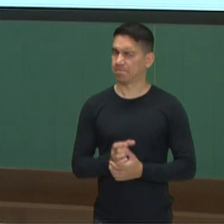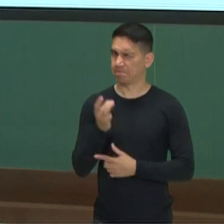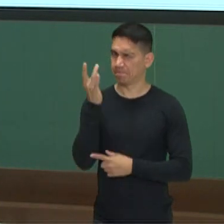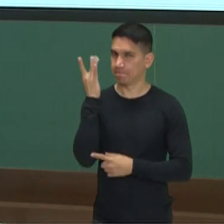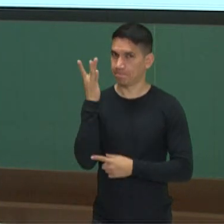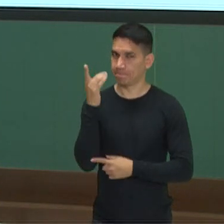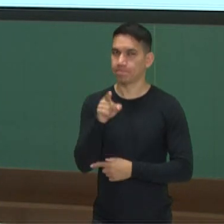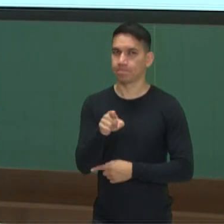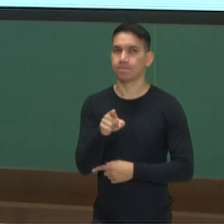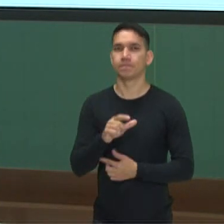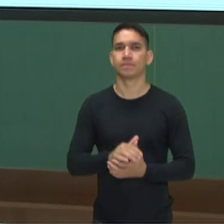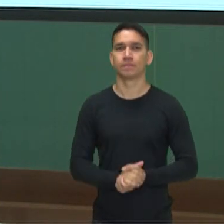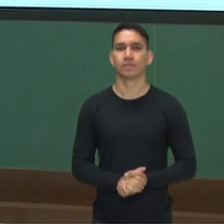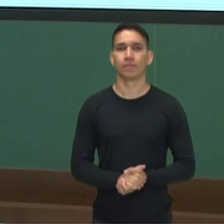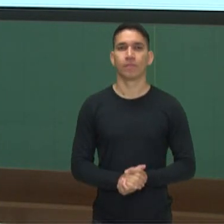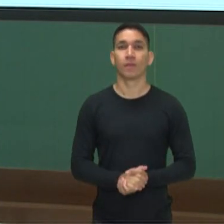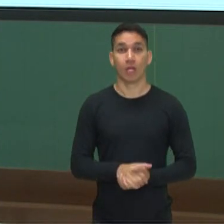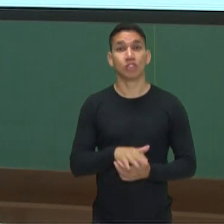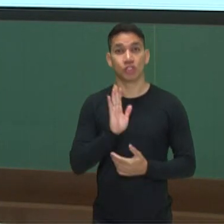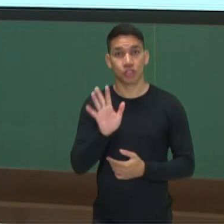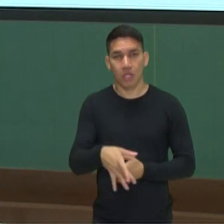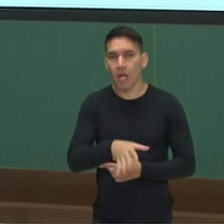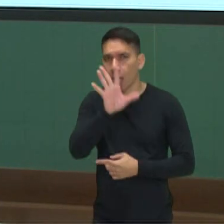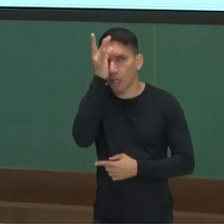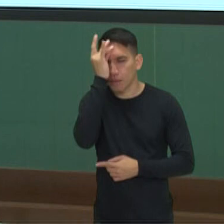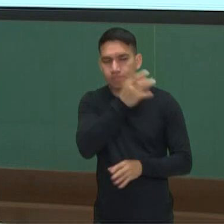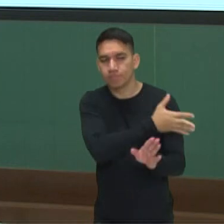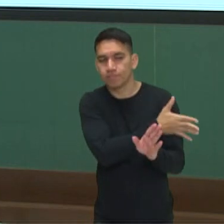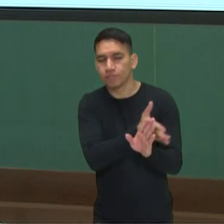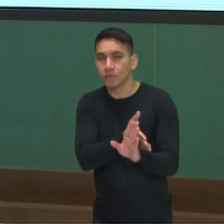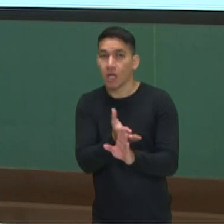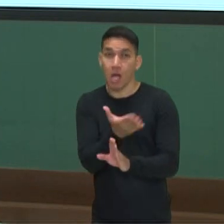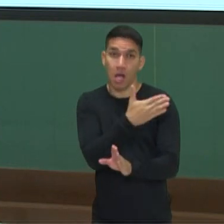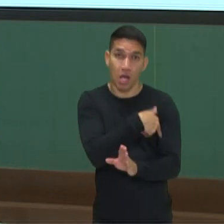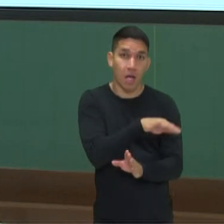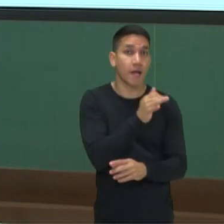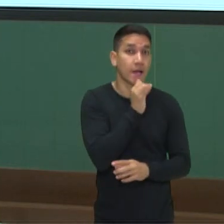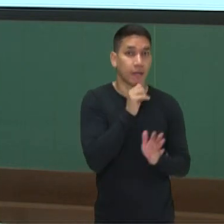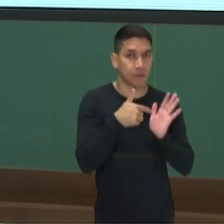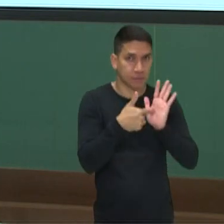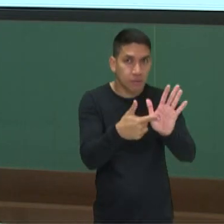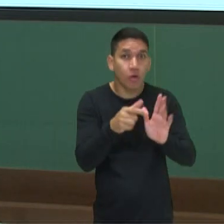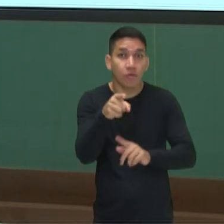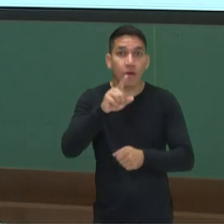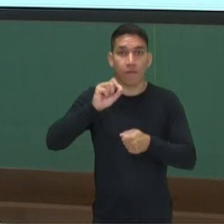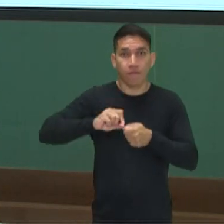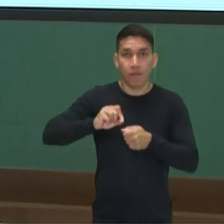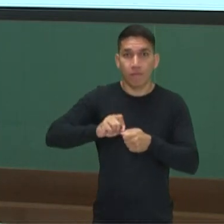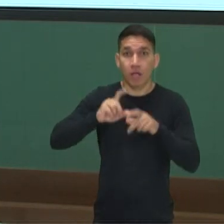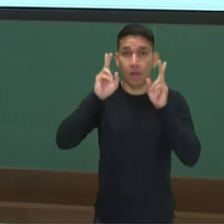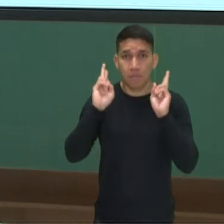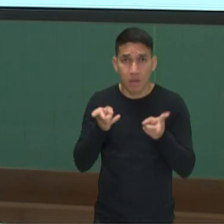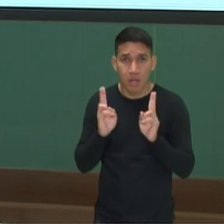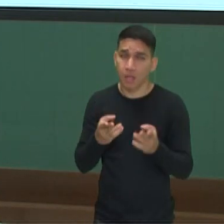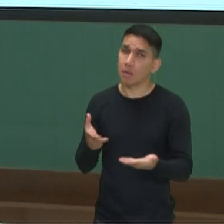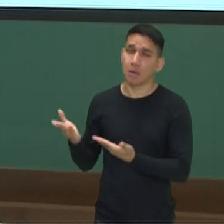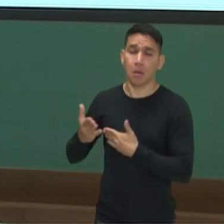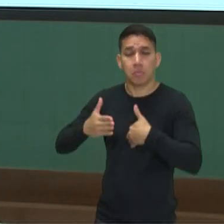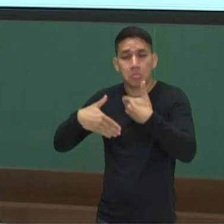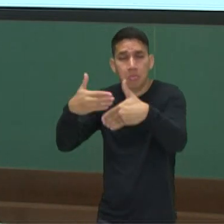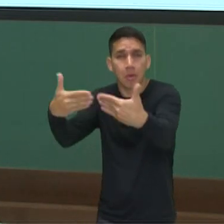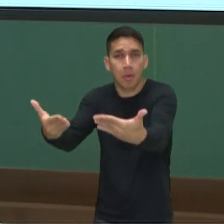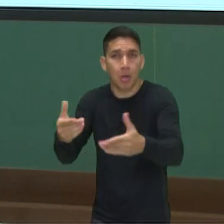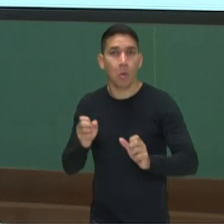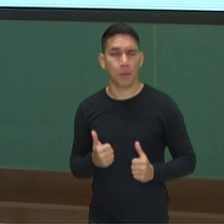Tranquilo? Conforme nós fizemos no exercício ali, no exemplo anterior, você vai aplicar o mesmo processo agora, a